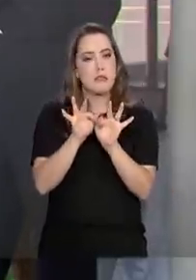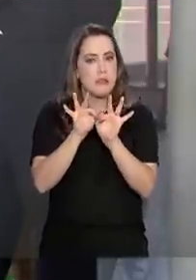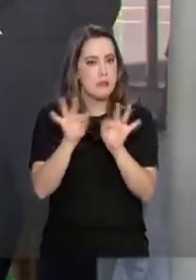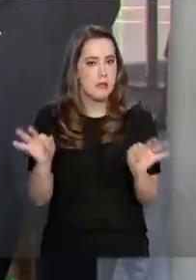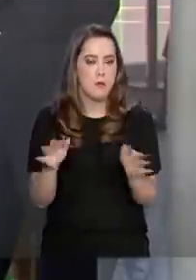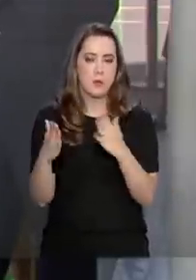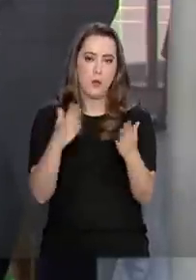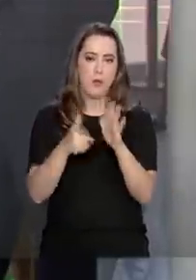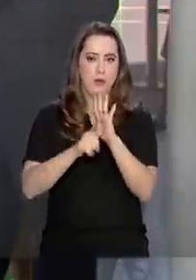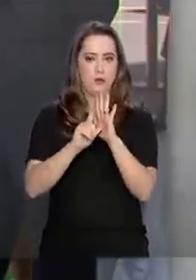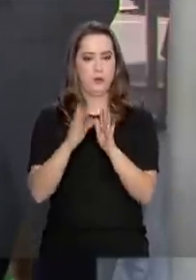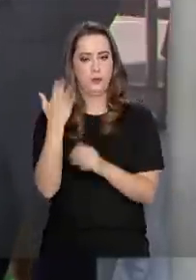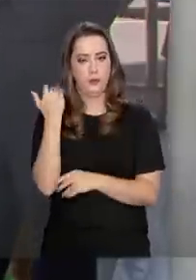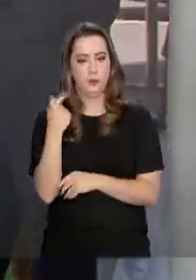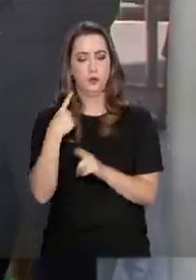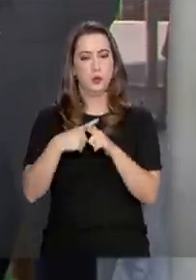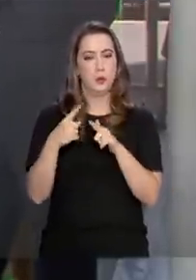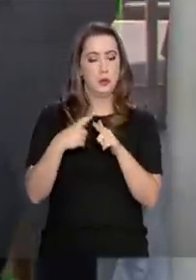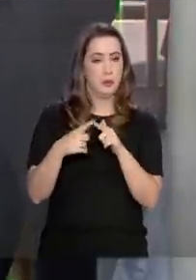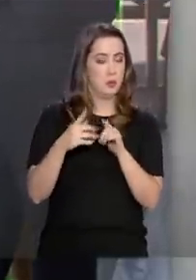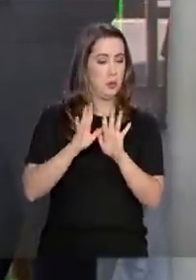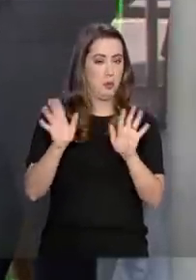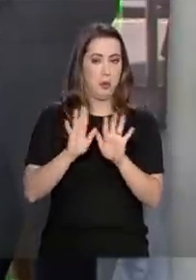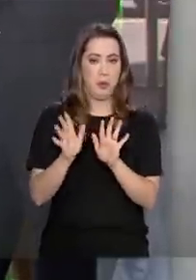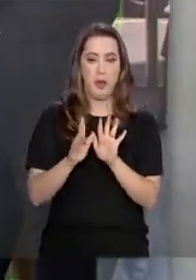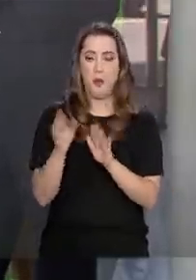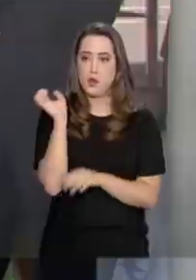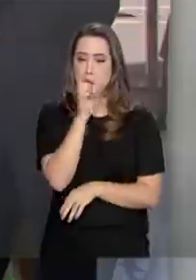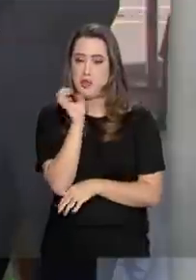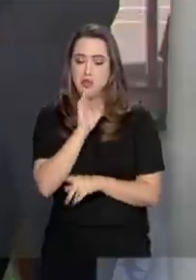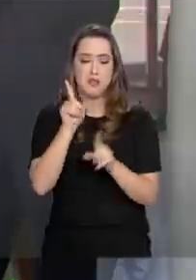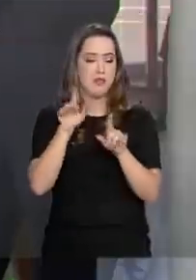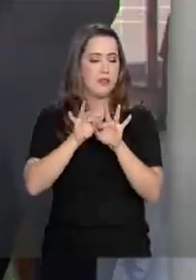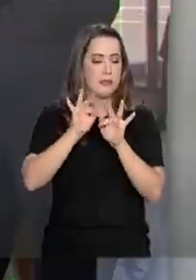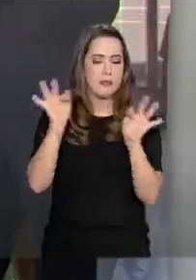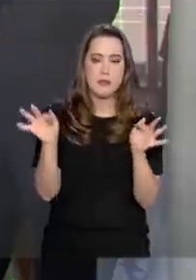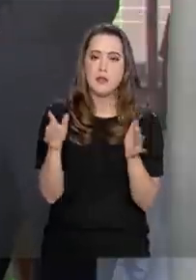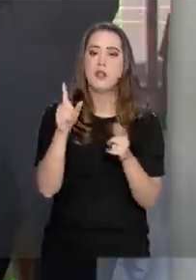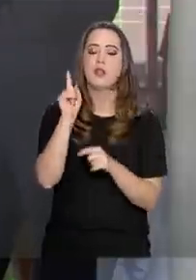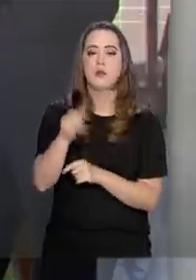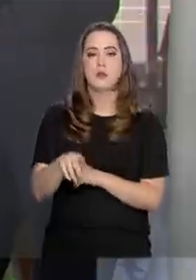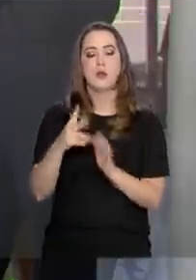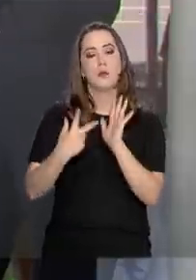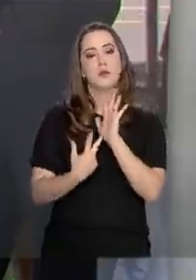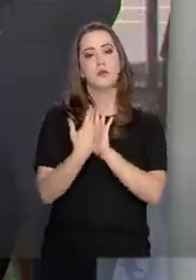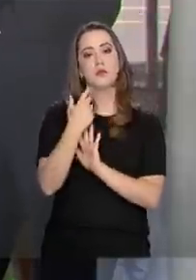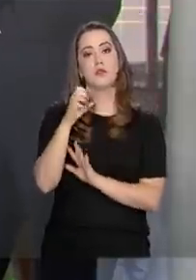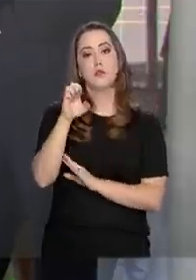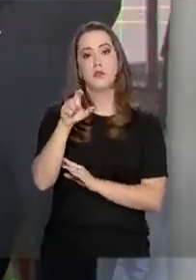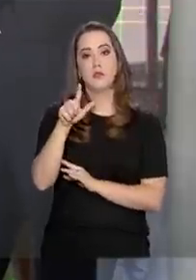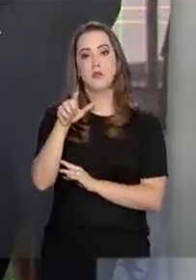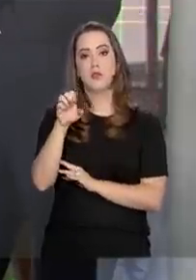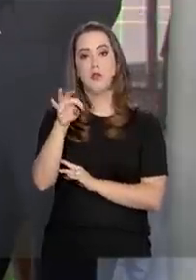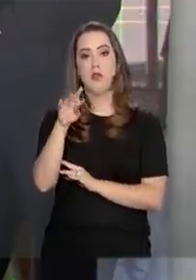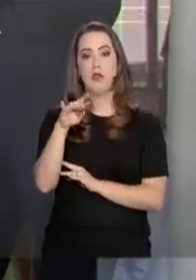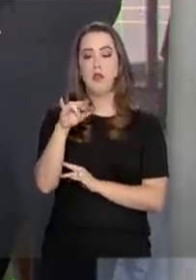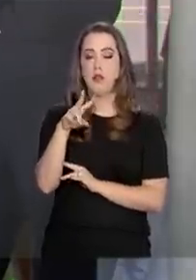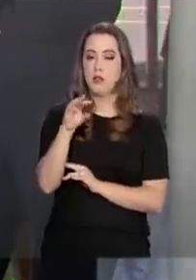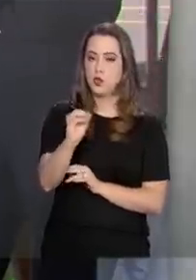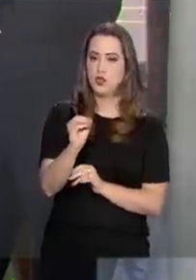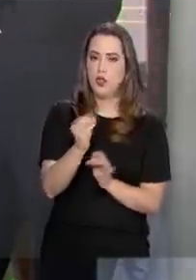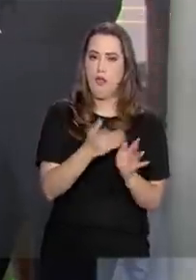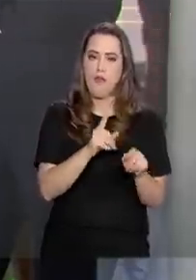passou, porque não se trata de uma situação de emergência. É uma cirurgia eletiva. O presidente